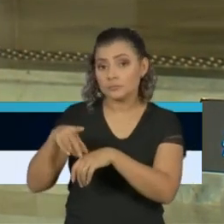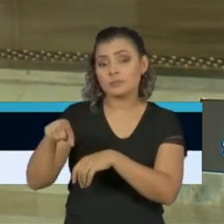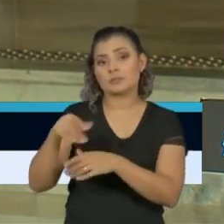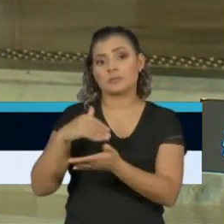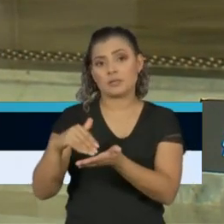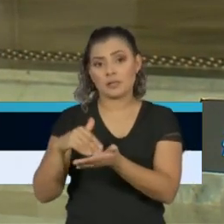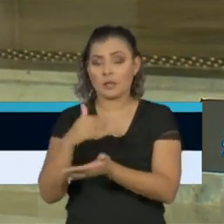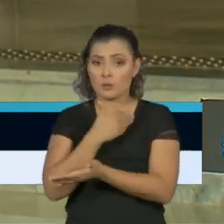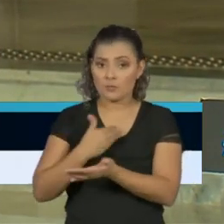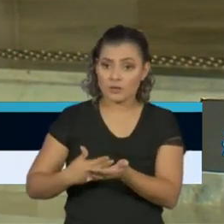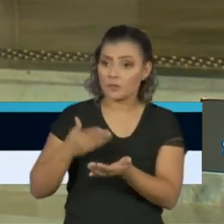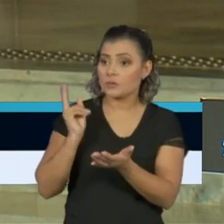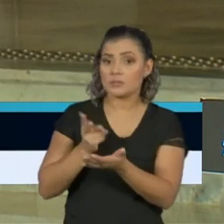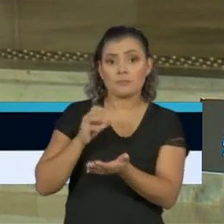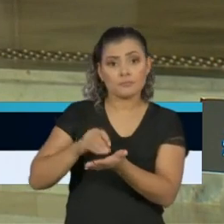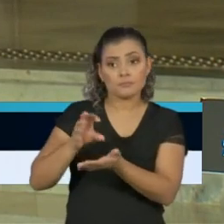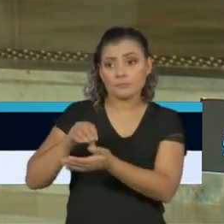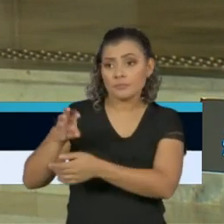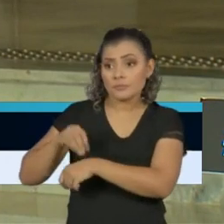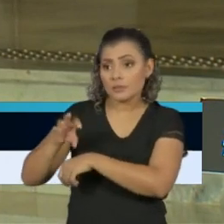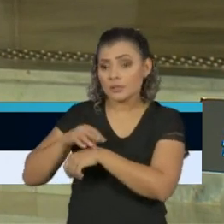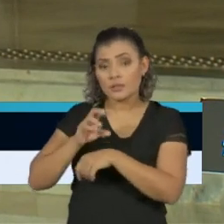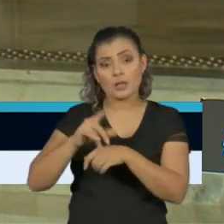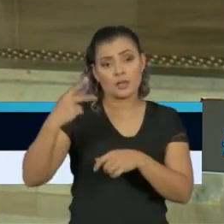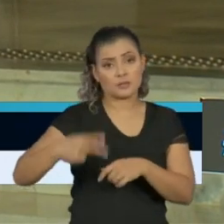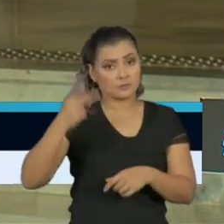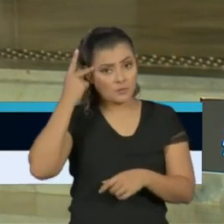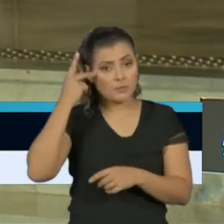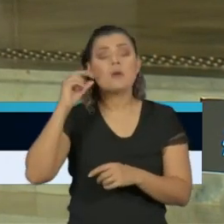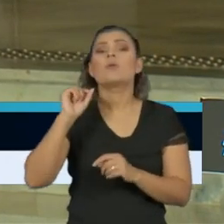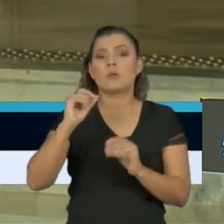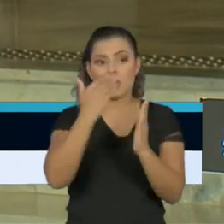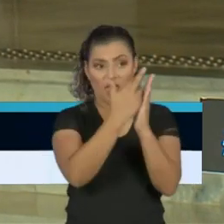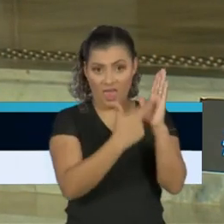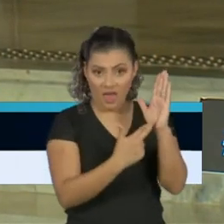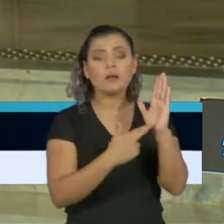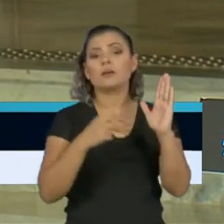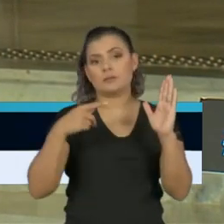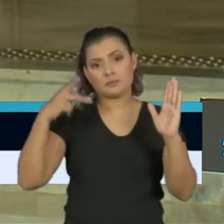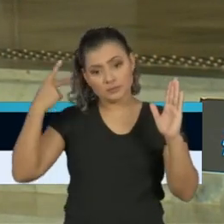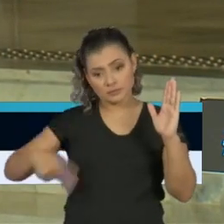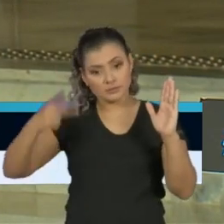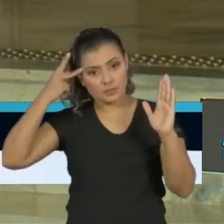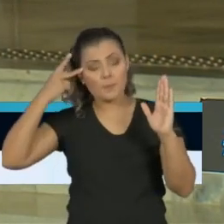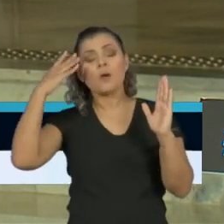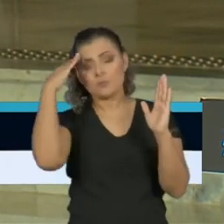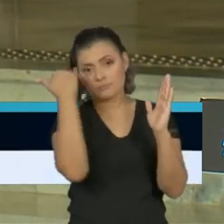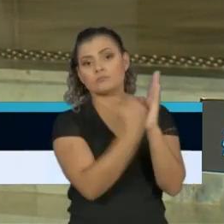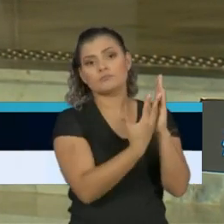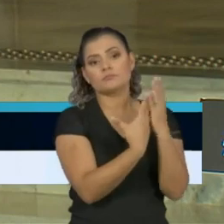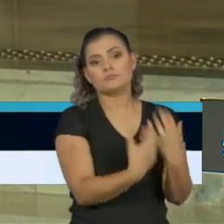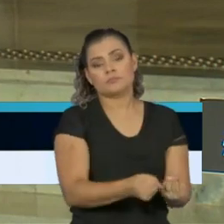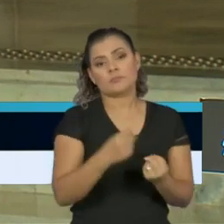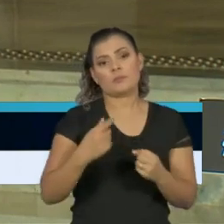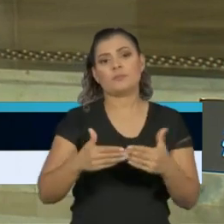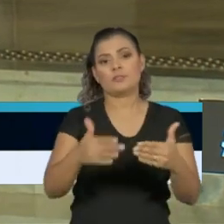que, como sempre São Paulo faz, segue as decisões do Ministério da Saúde do Brasil.